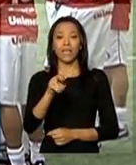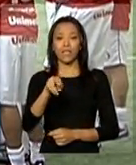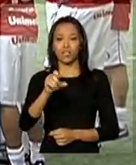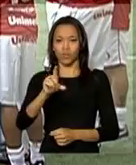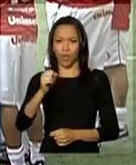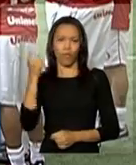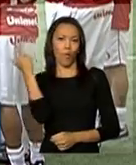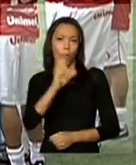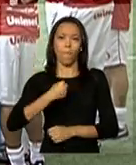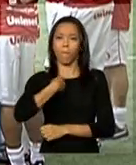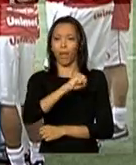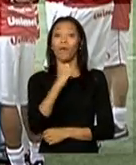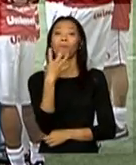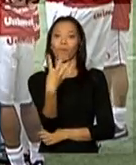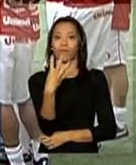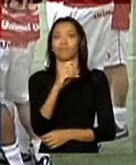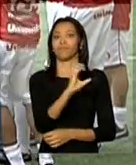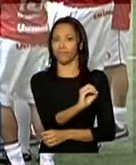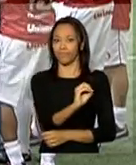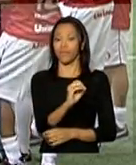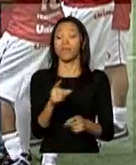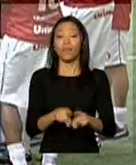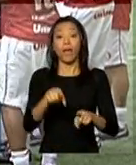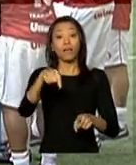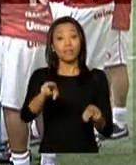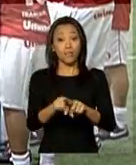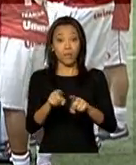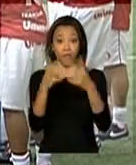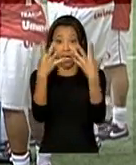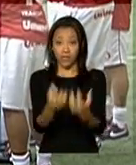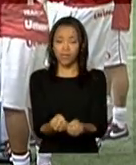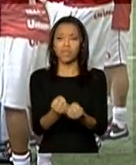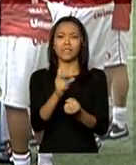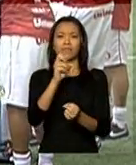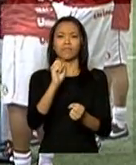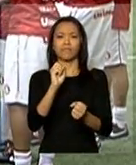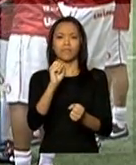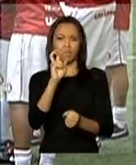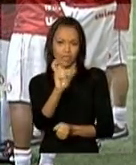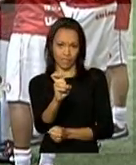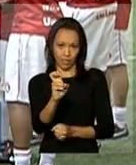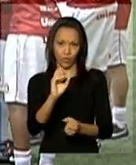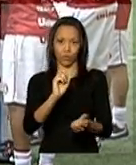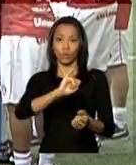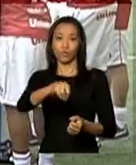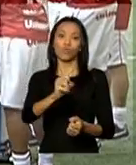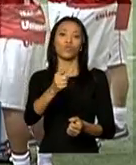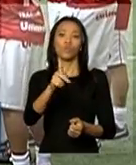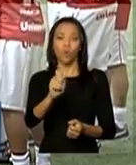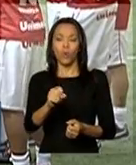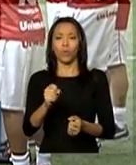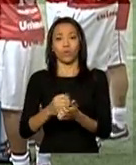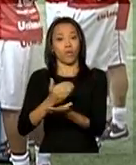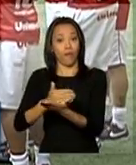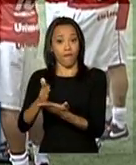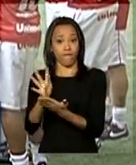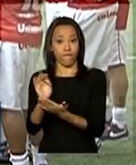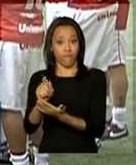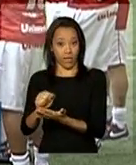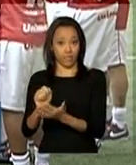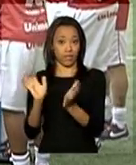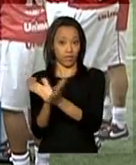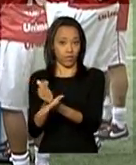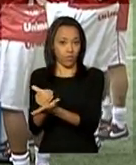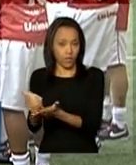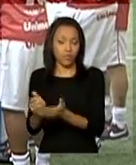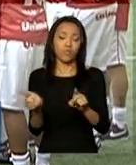por 4 a 0. Na Copa do Mundo, o Beira-Rio vai sediar 5 jogos. 4 da fase inicial, da fase de grupos,